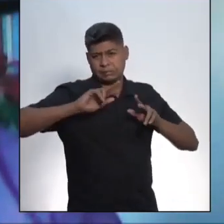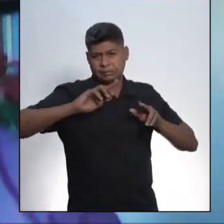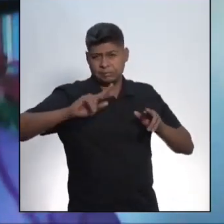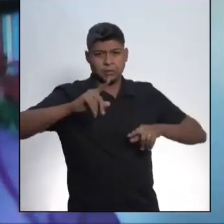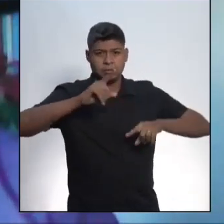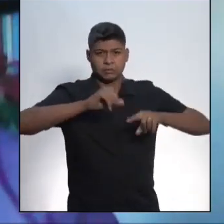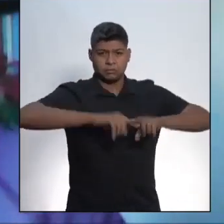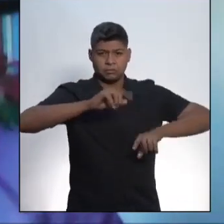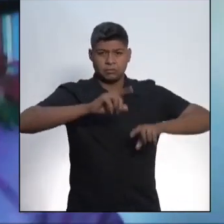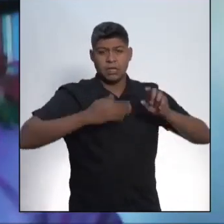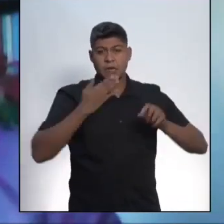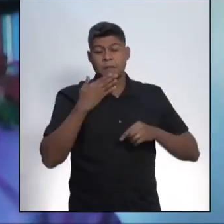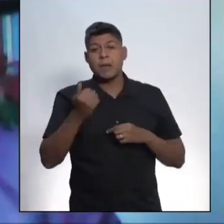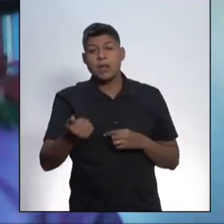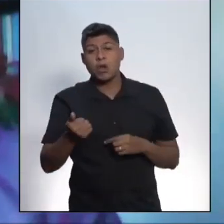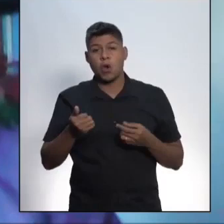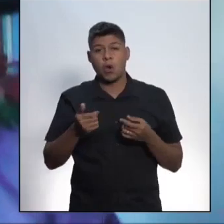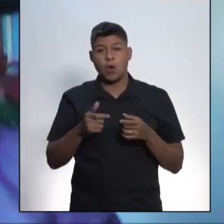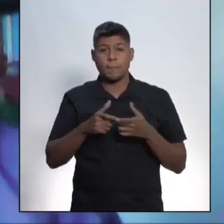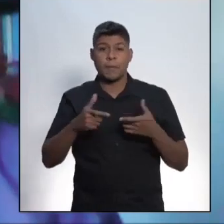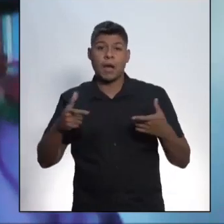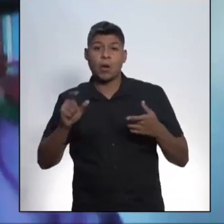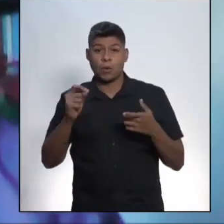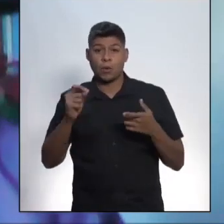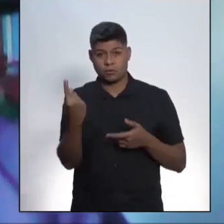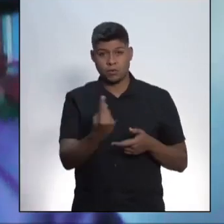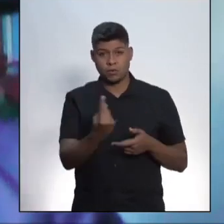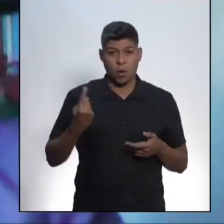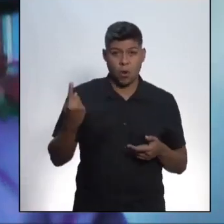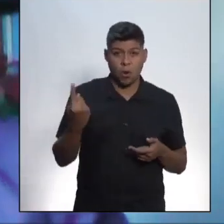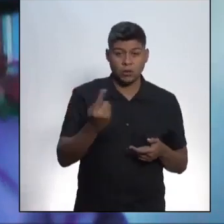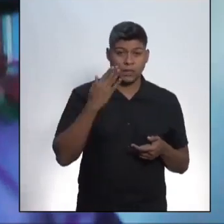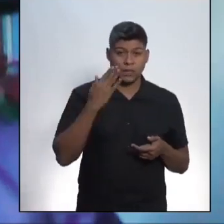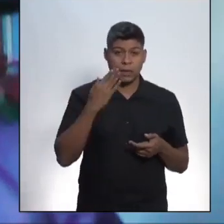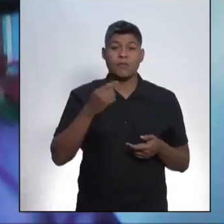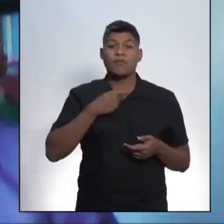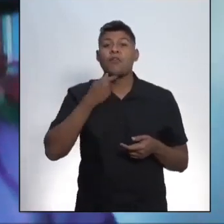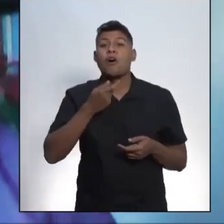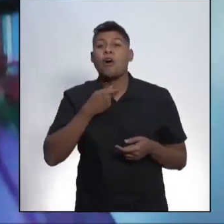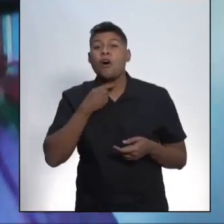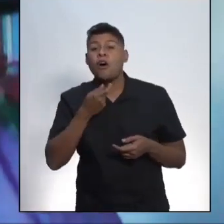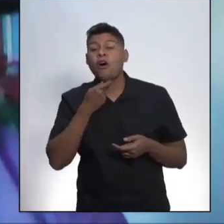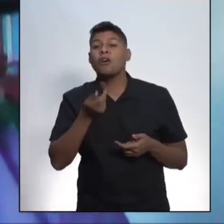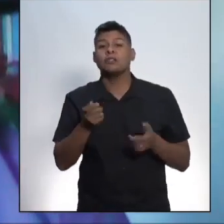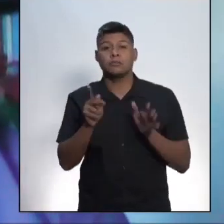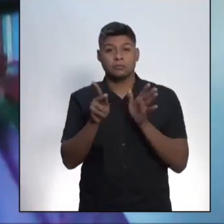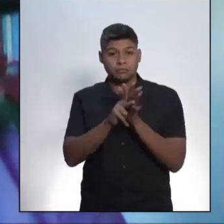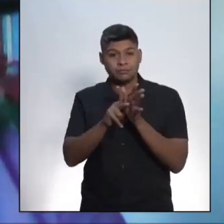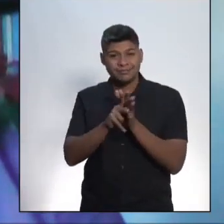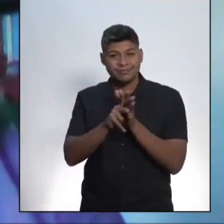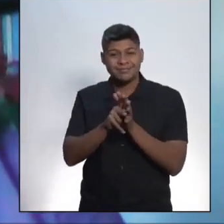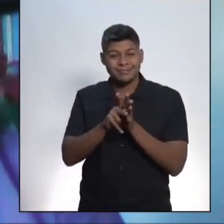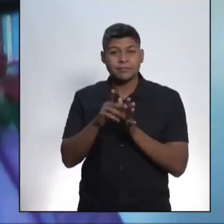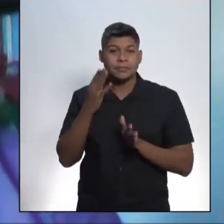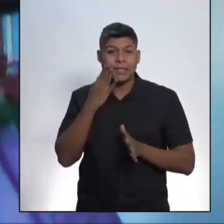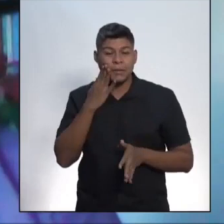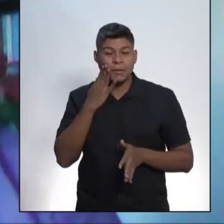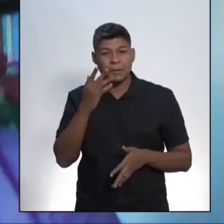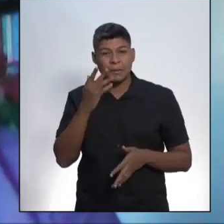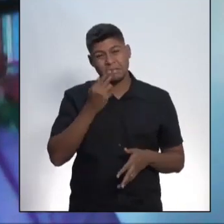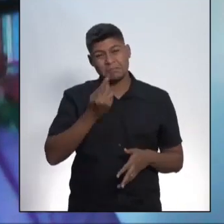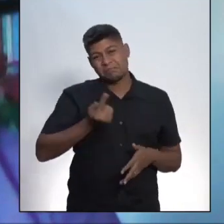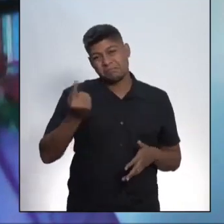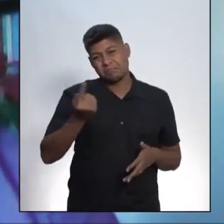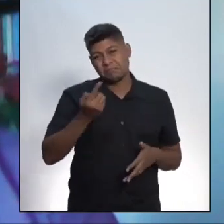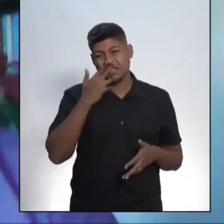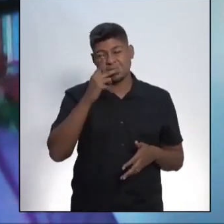e o melhor deles e o maior somos nós mesmos, né? Nossa voz, a nossa fala, à primeira vista fica uma